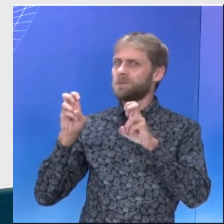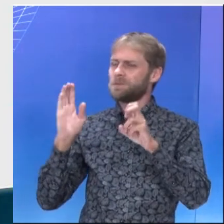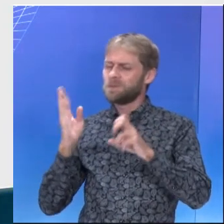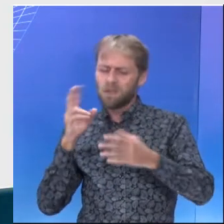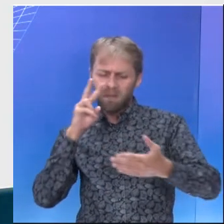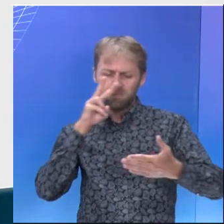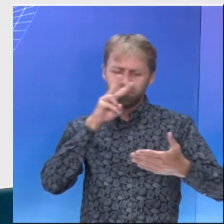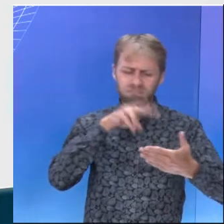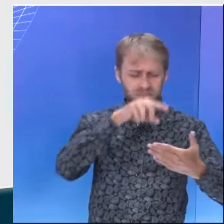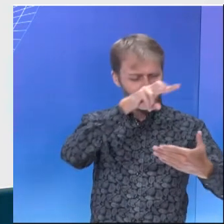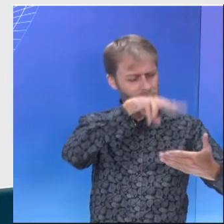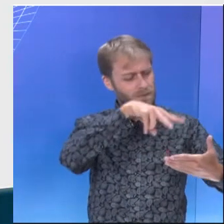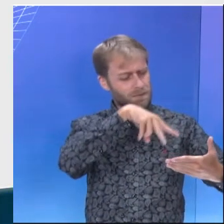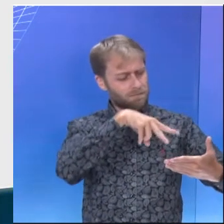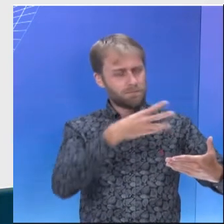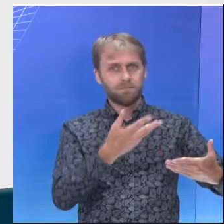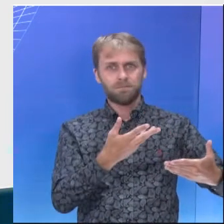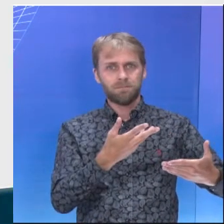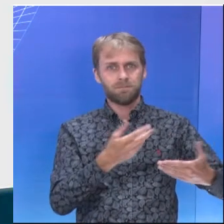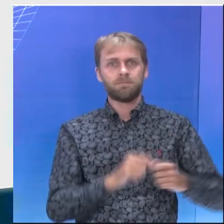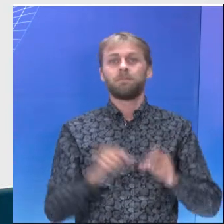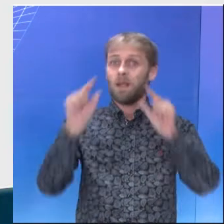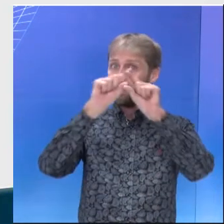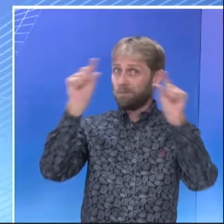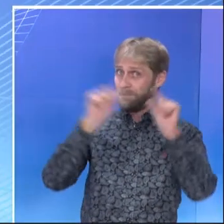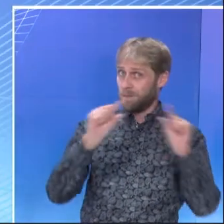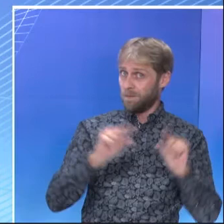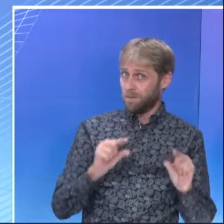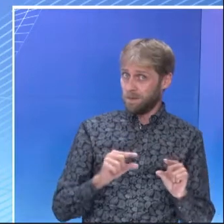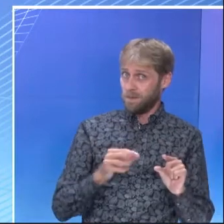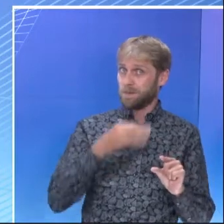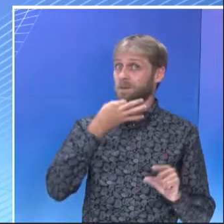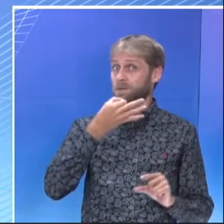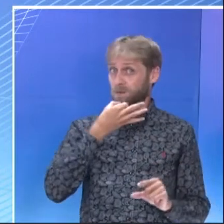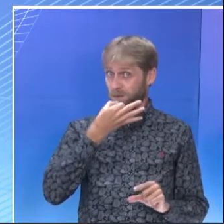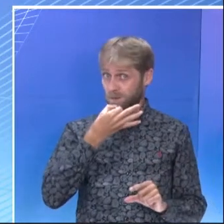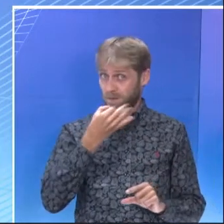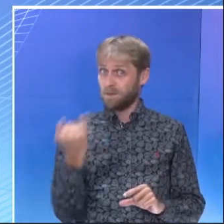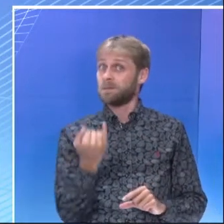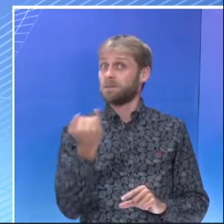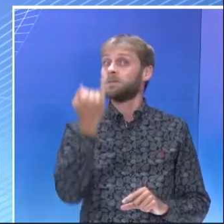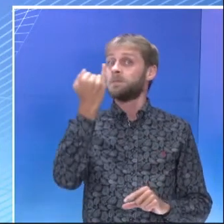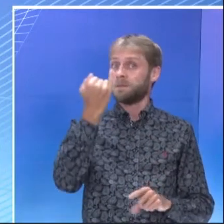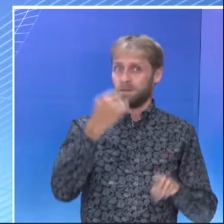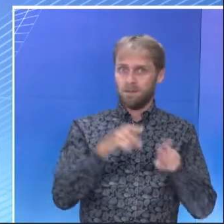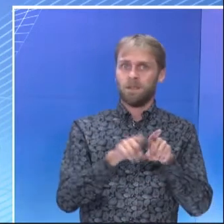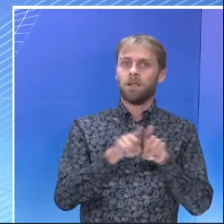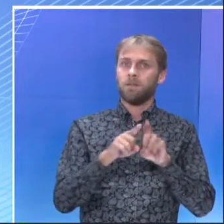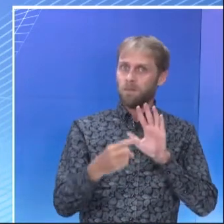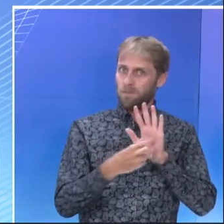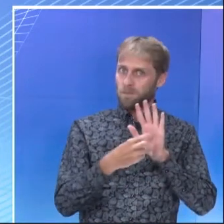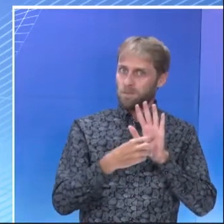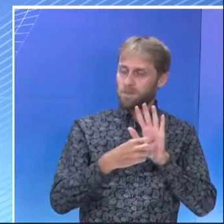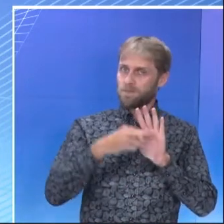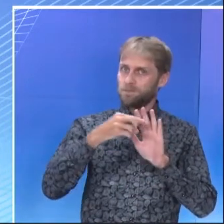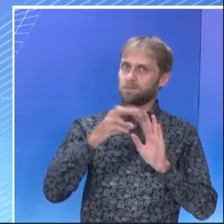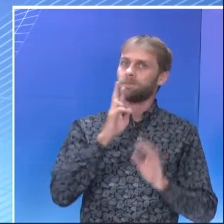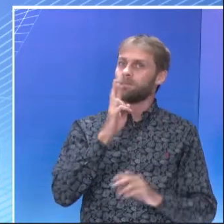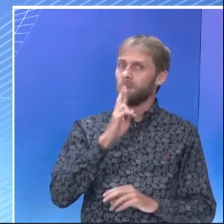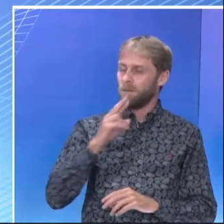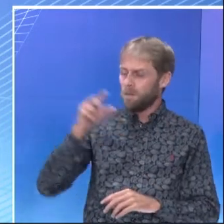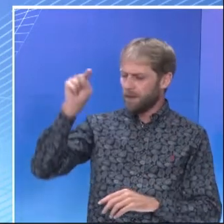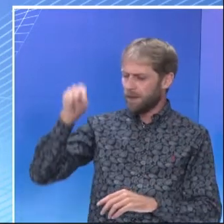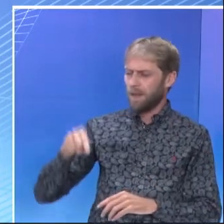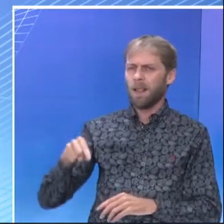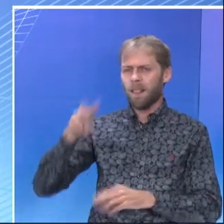preparada para o texto. Então, o enunciado ele vai te dar pistas e também as alternativas vão te dar pistas. Depois que